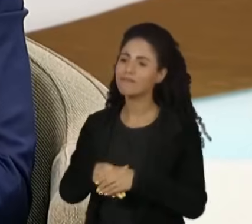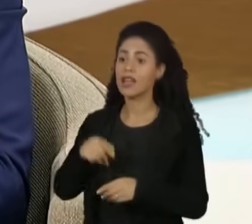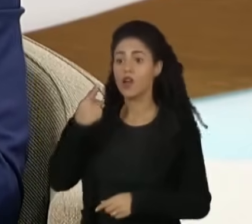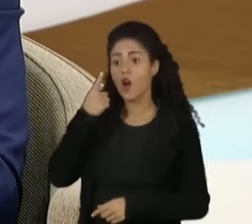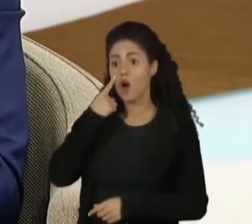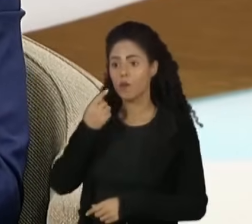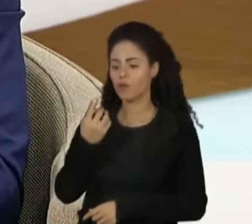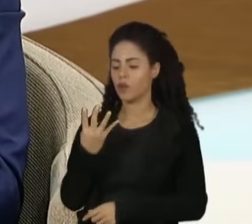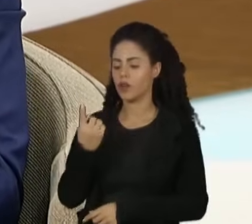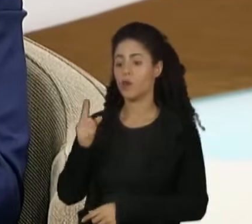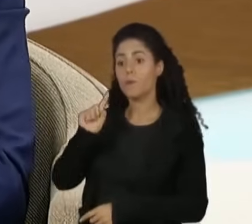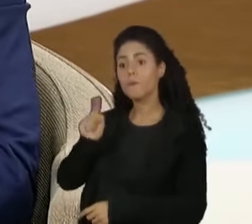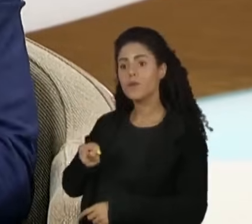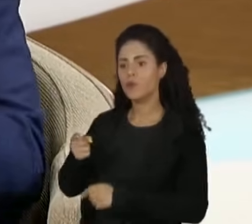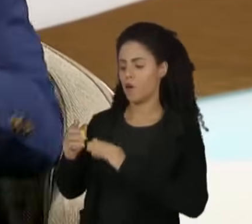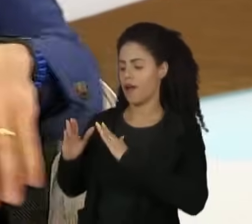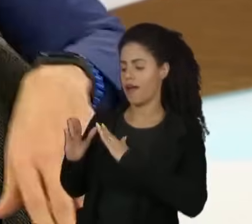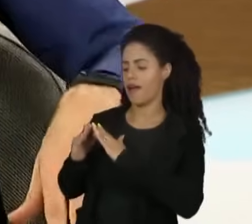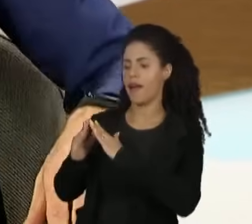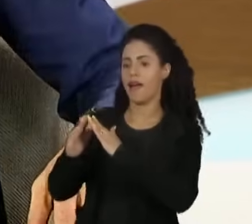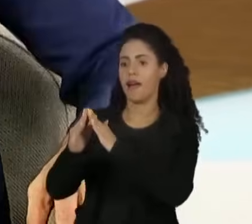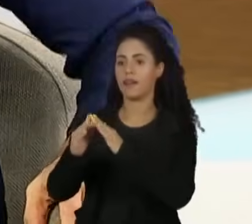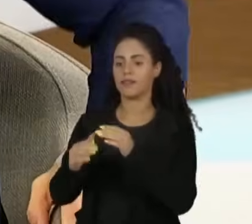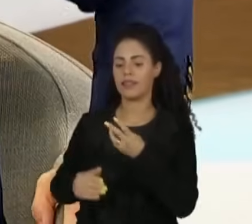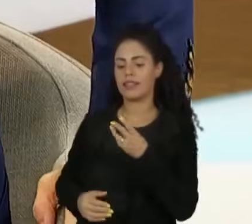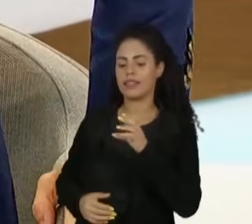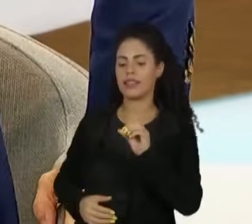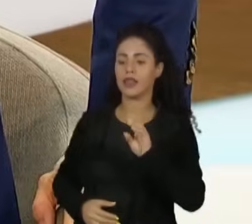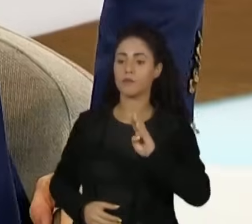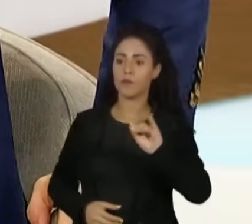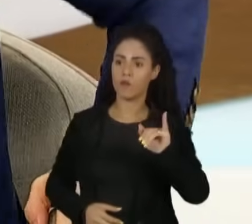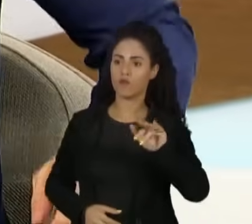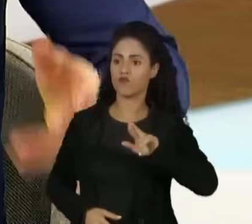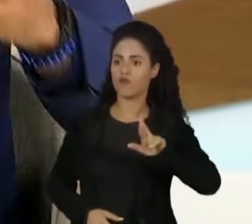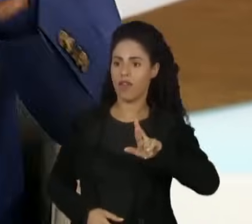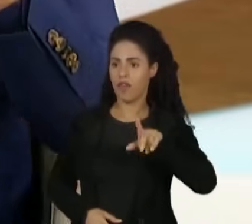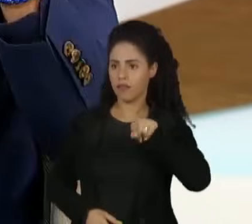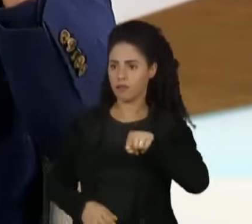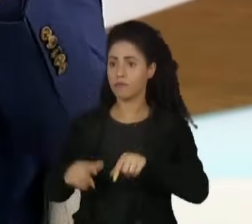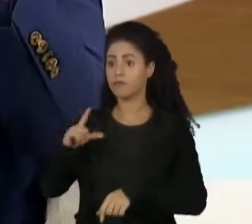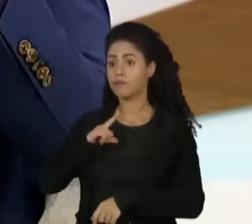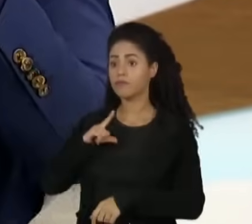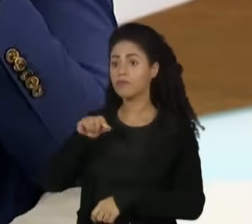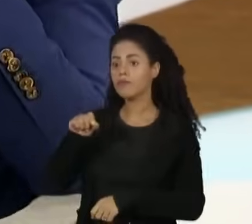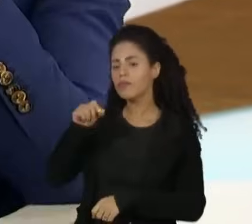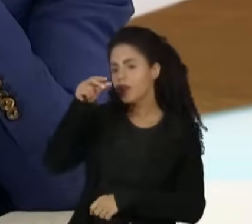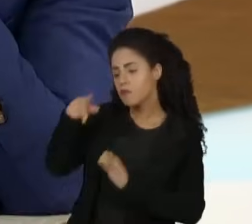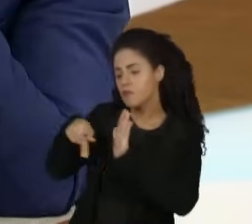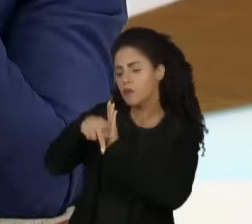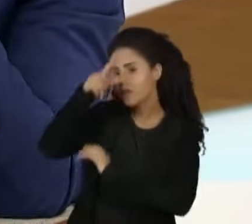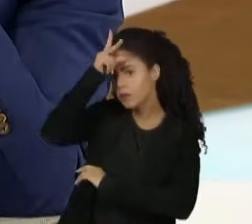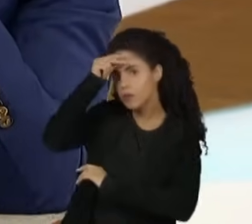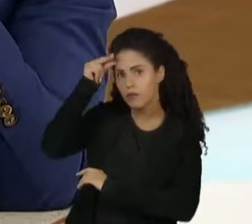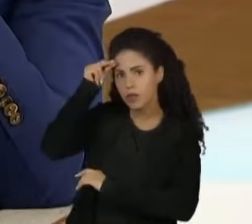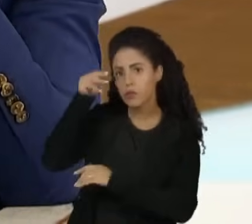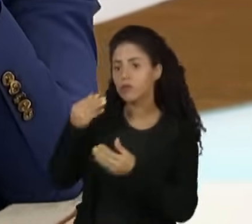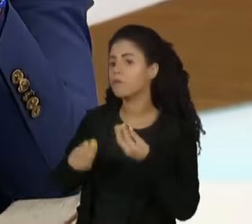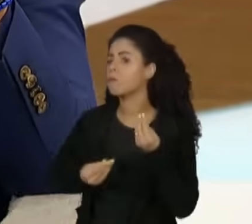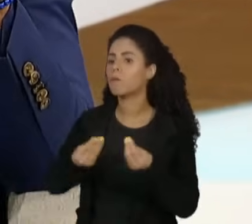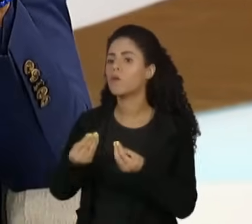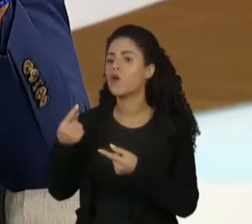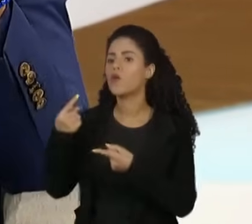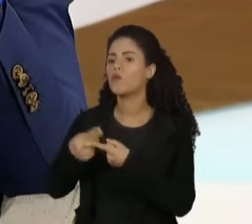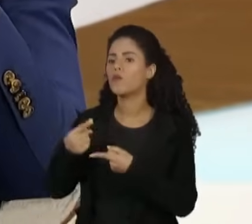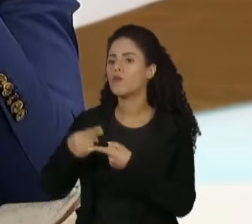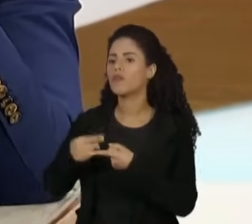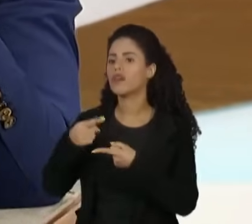vamos lá. 41 mil imóveis, algo em torno de 30 bilhões de reais, são os imóveis que a prefeitura tem e não sabe nem o que está acontecendo. Por que